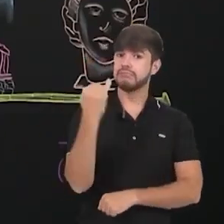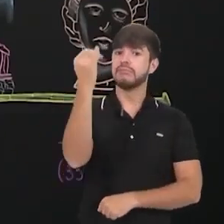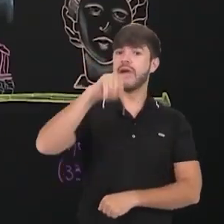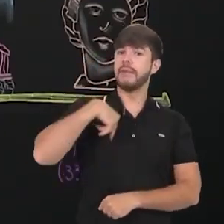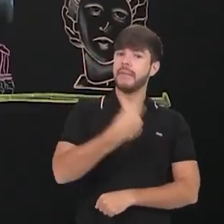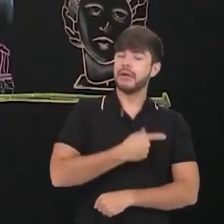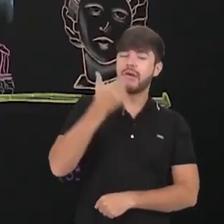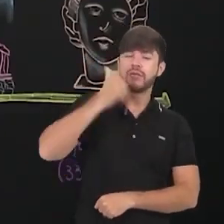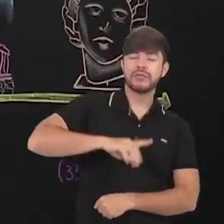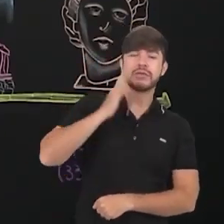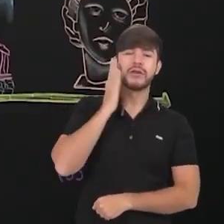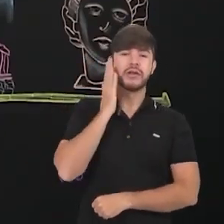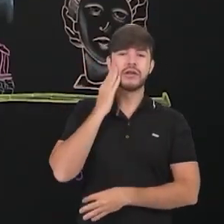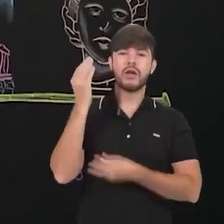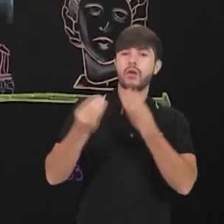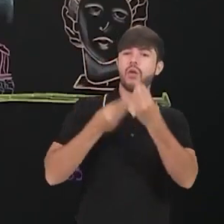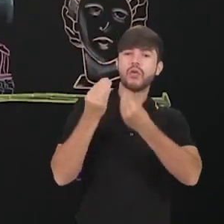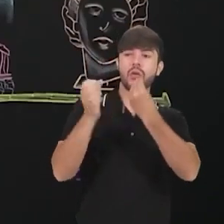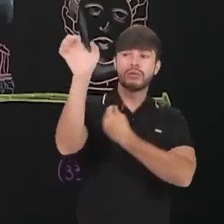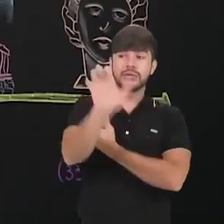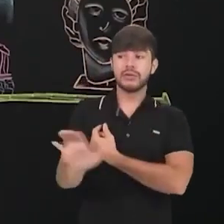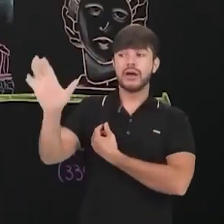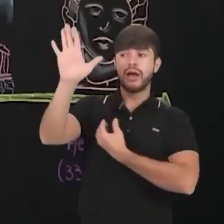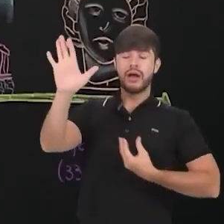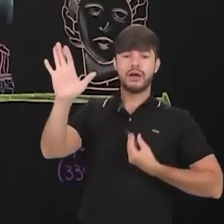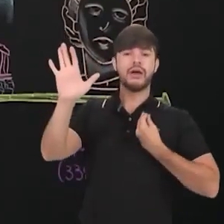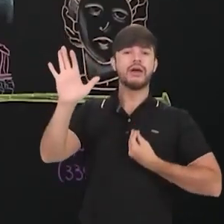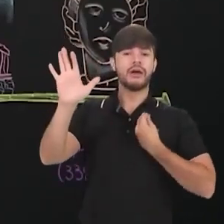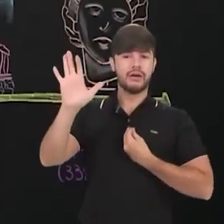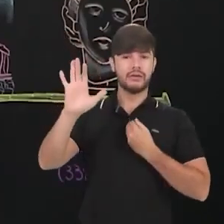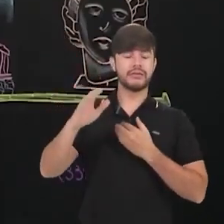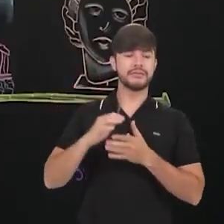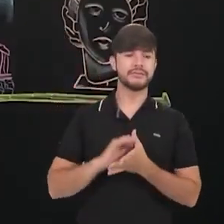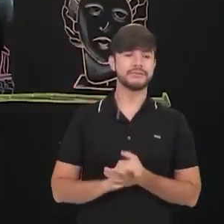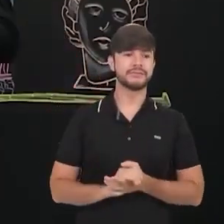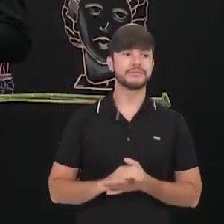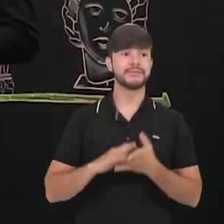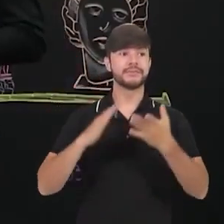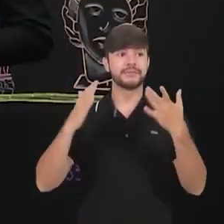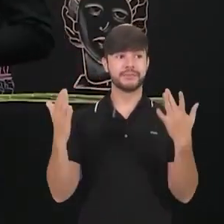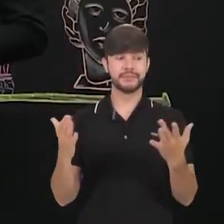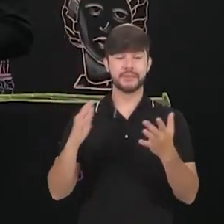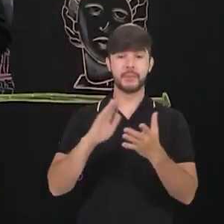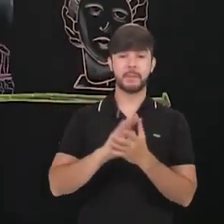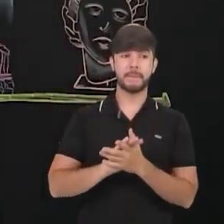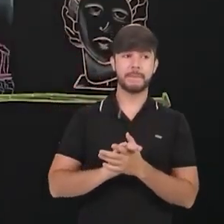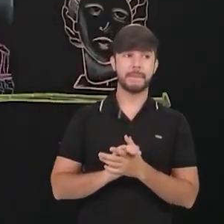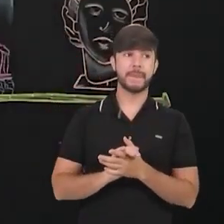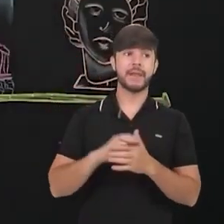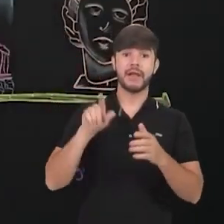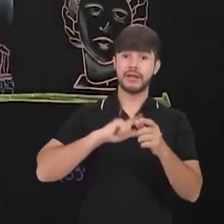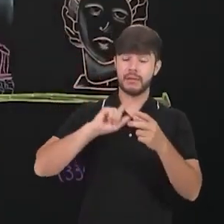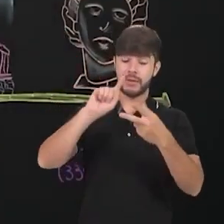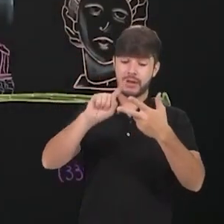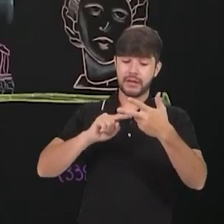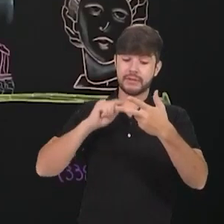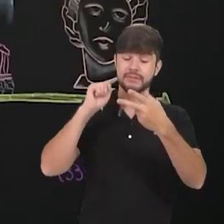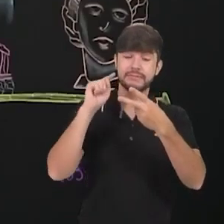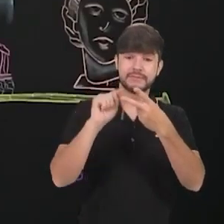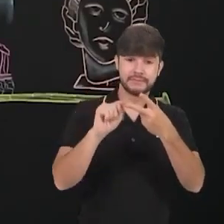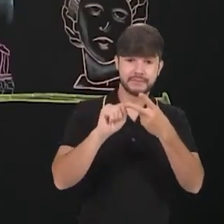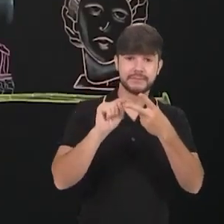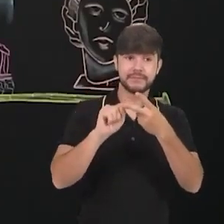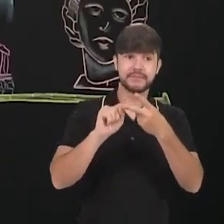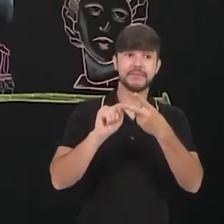para a gente entender como é que ficaria a Europa depois desse período da Grécia Antiga. Pois bem, vale a gente questionar o que